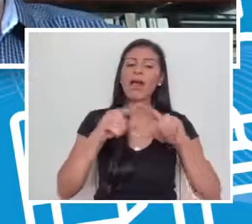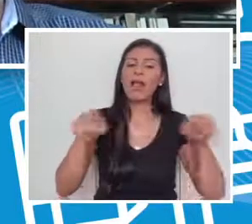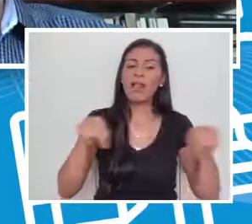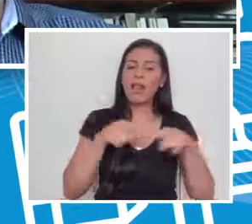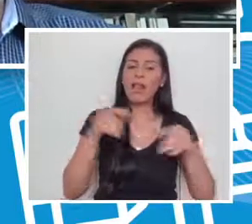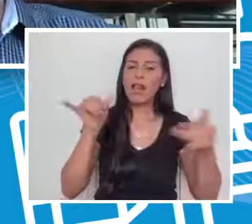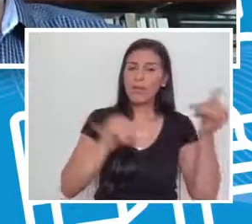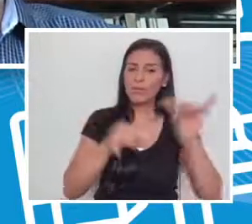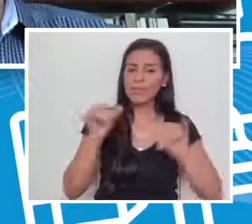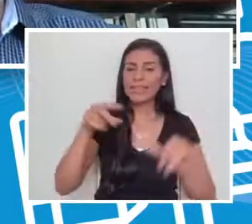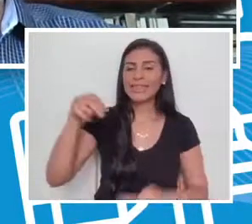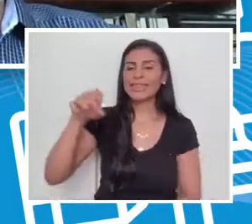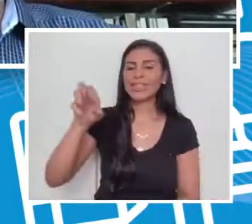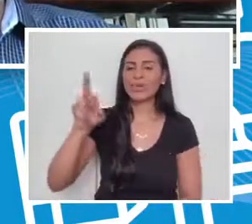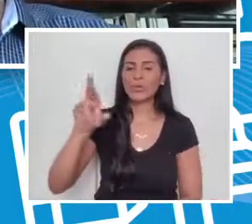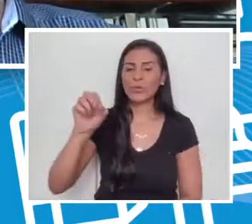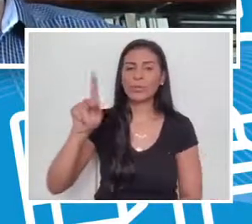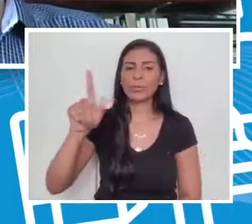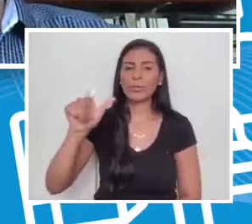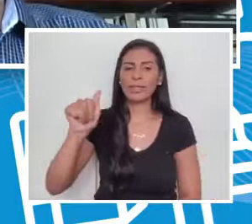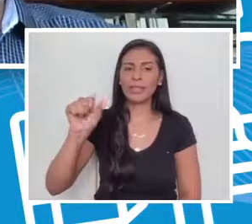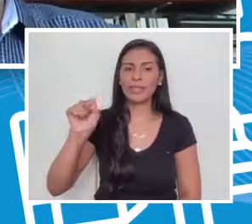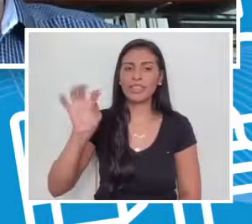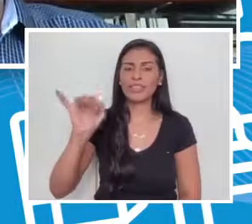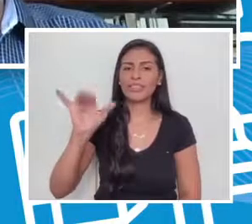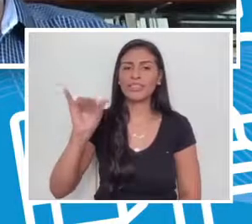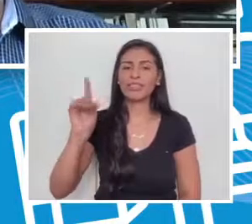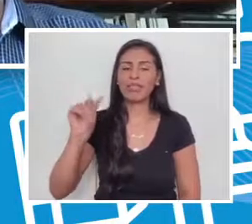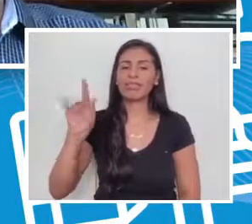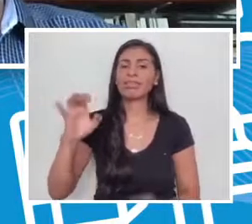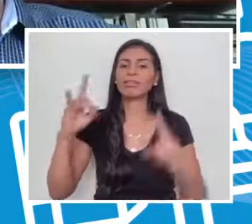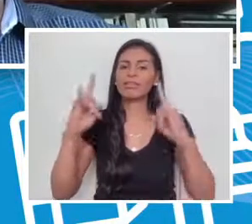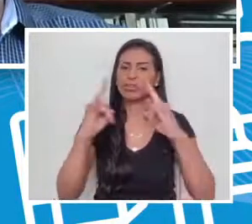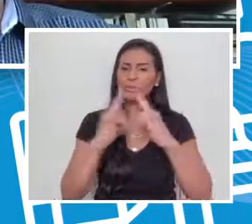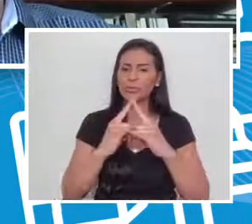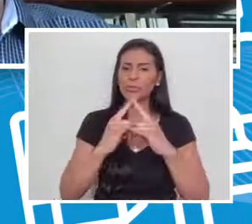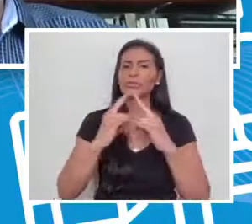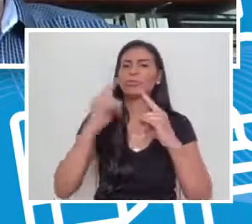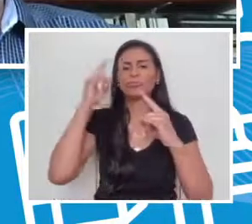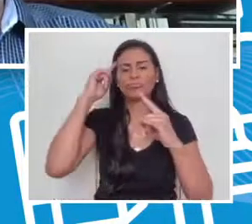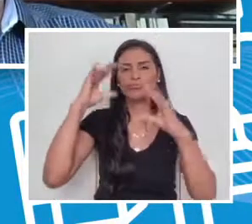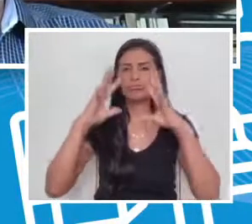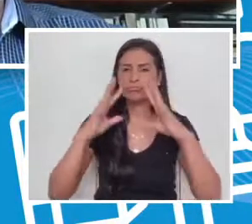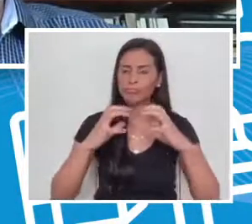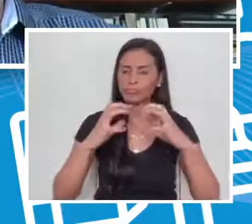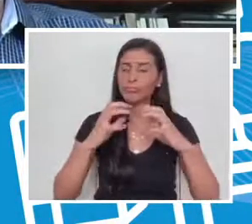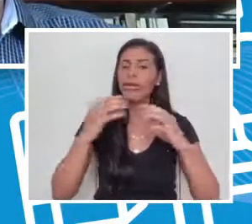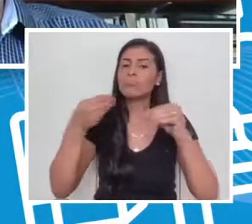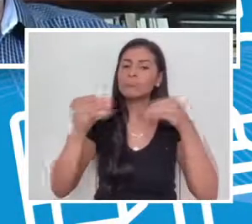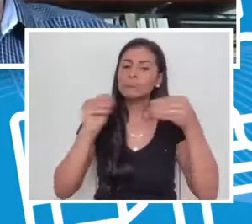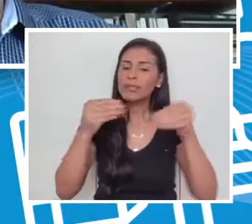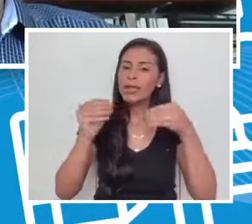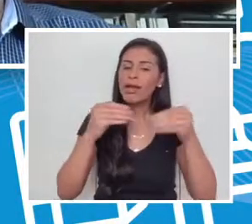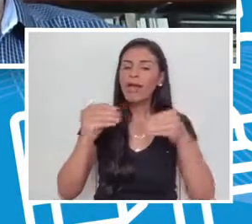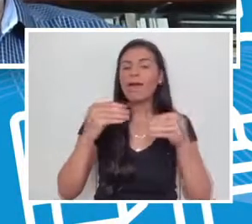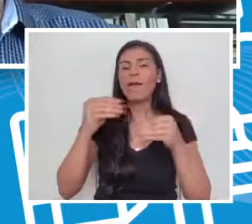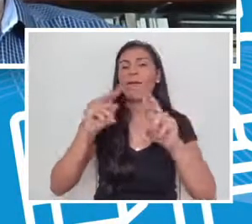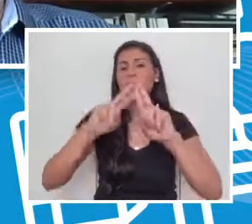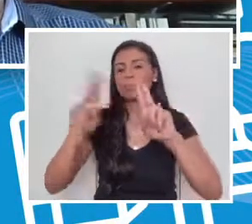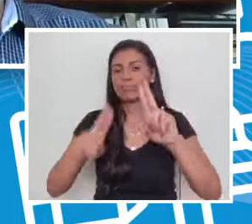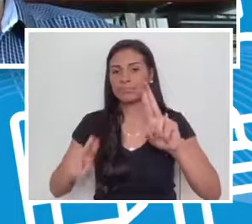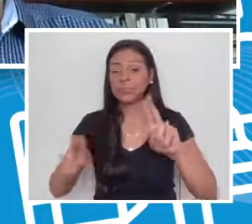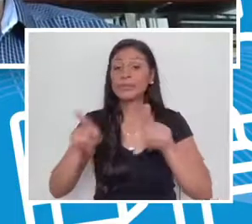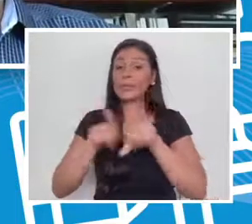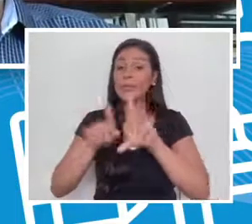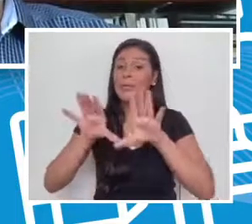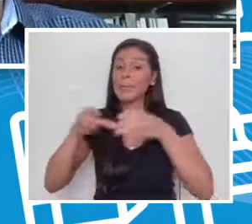no Instituto de Ciências Biomédicas da Universidade Federal do Rio de Janeiro e um grupo de pesquisa